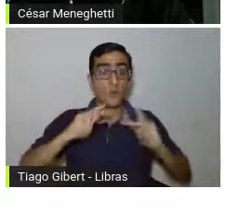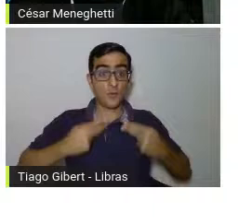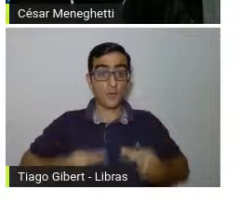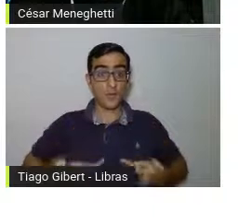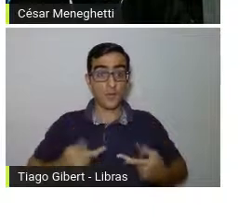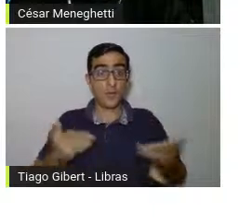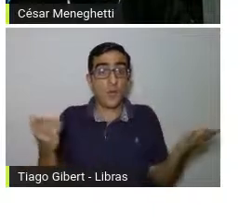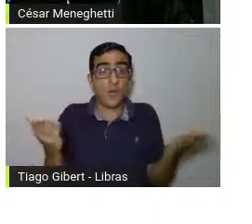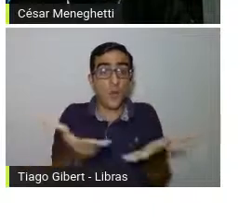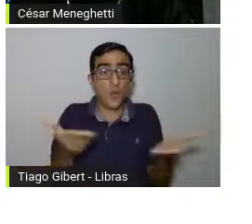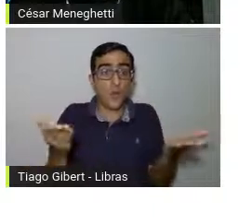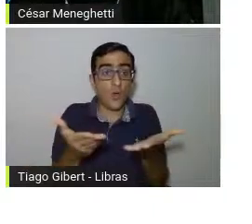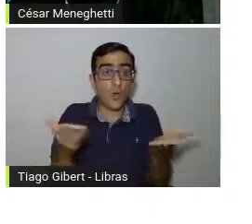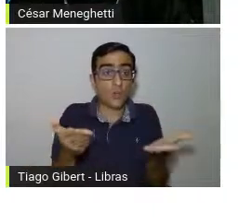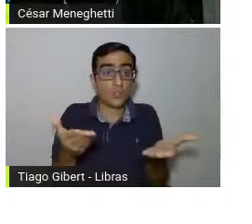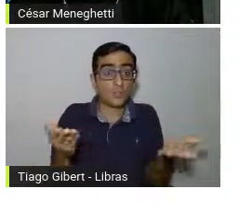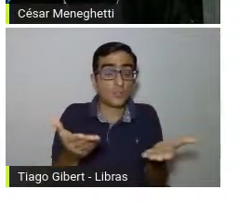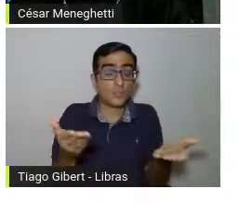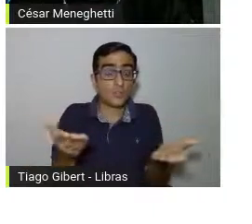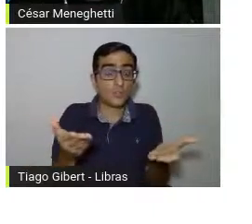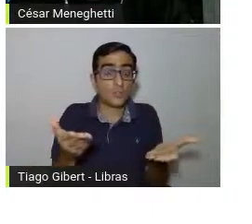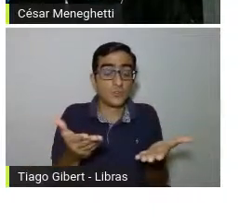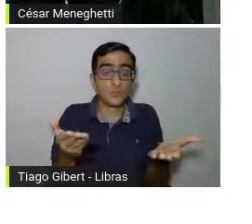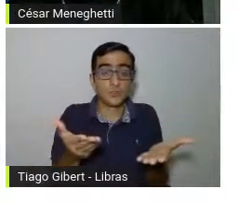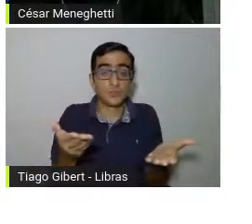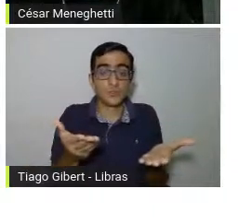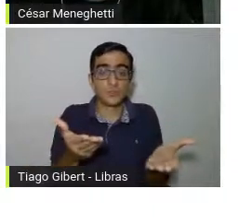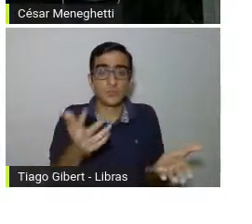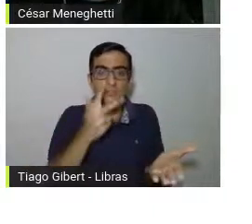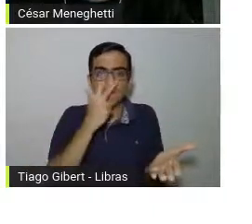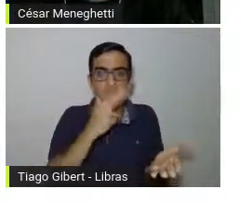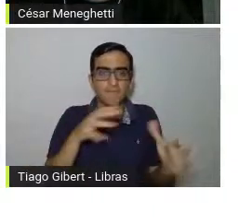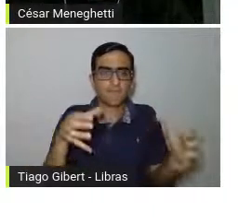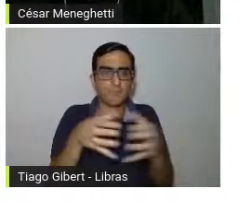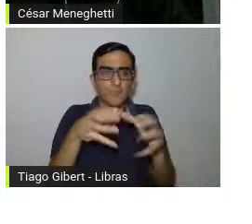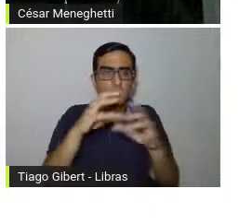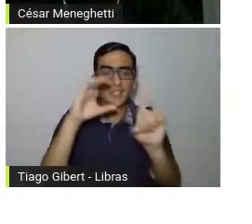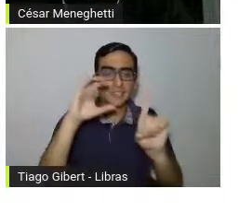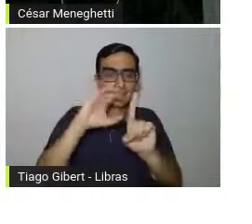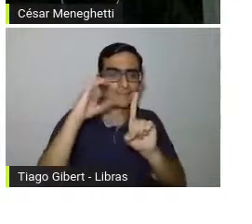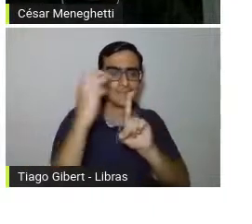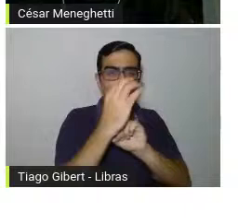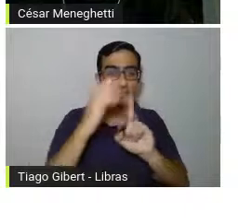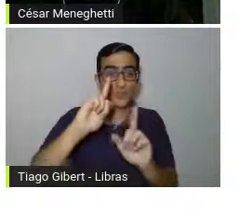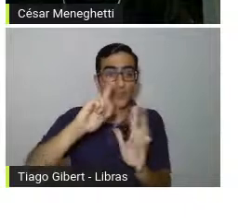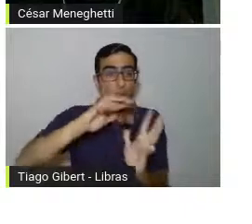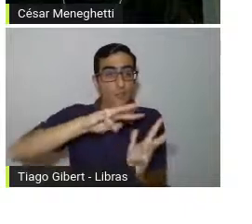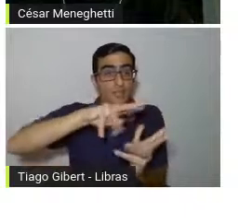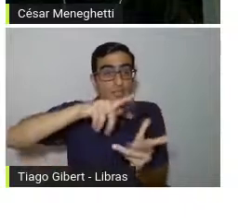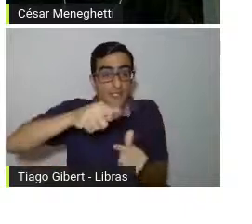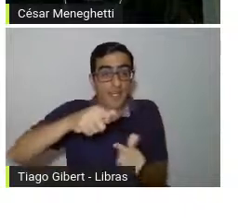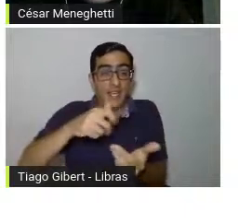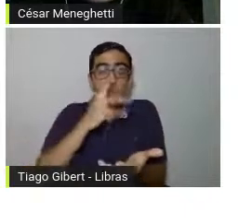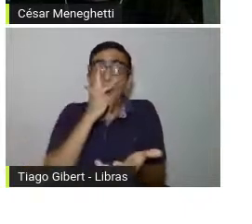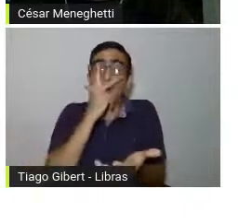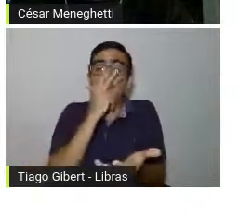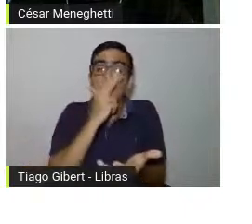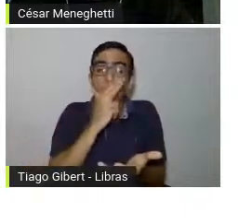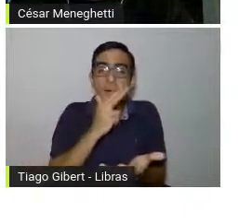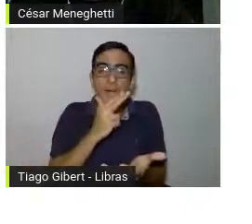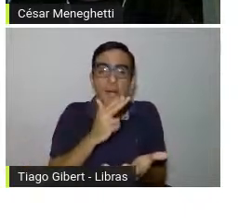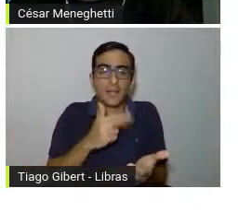parece que essa civilização globalizada tornou a gente mais